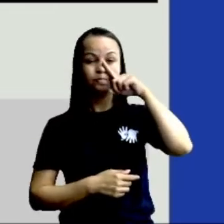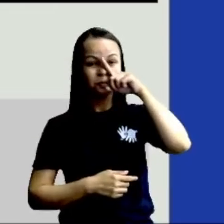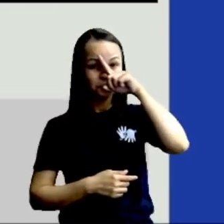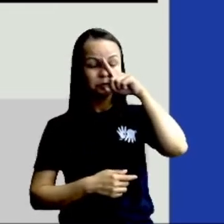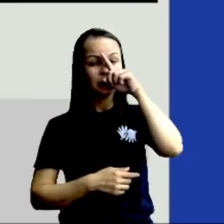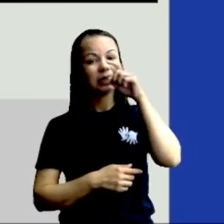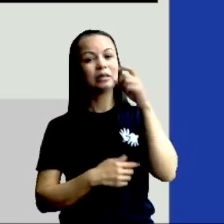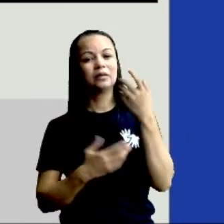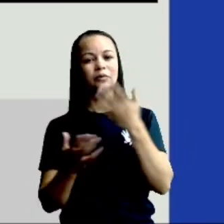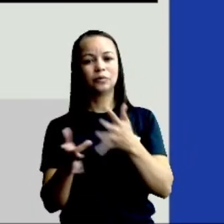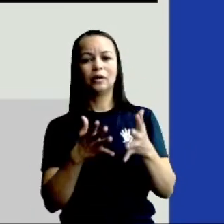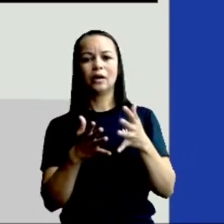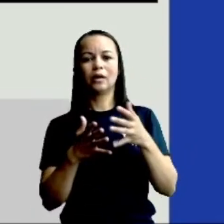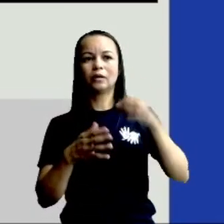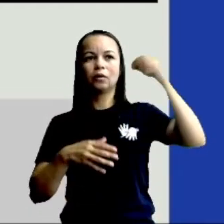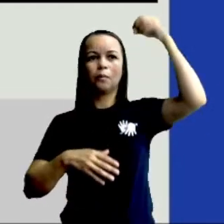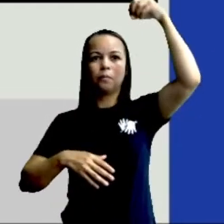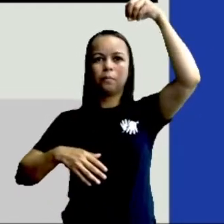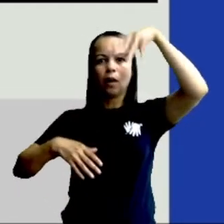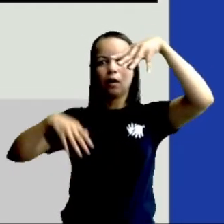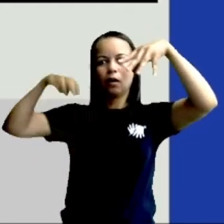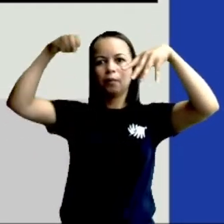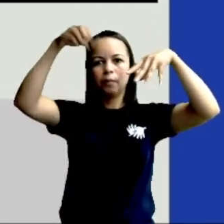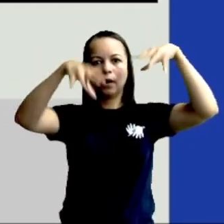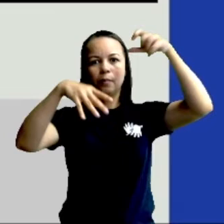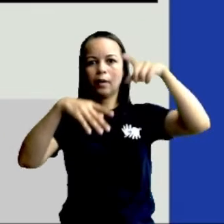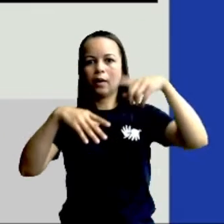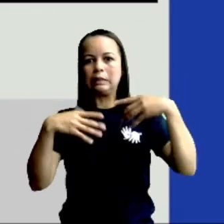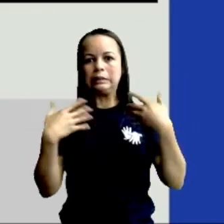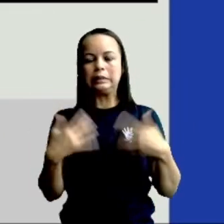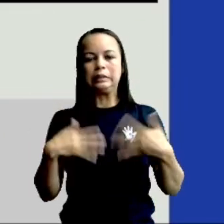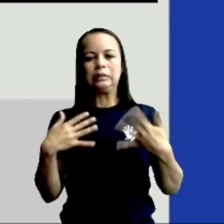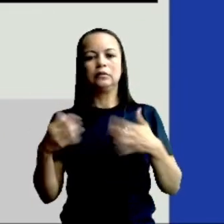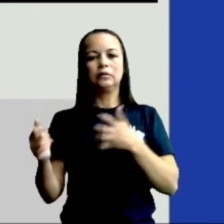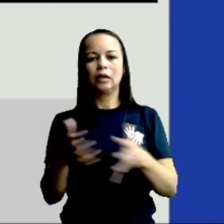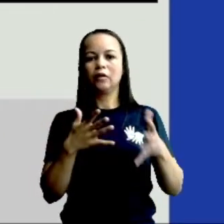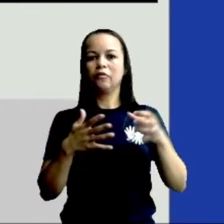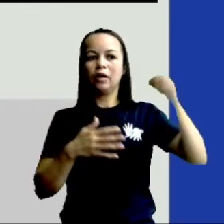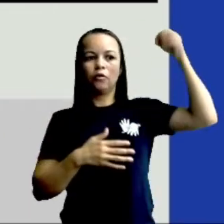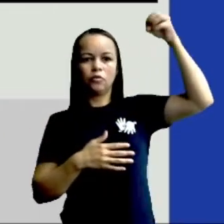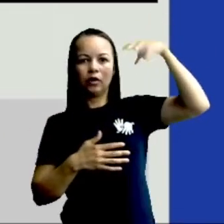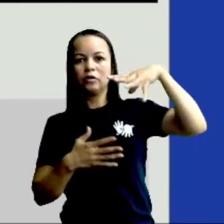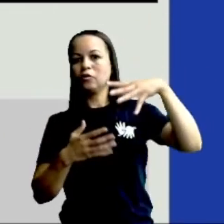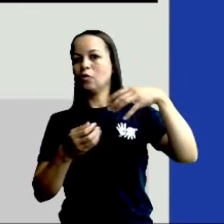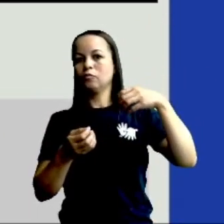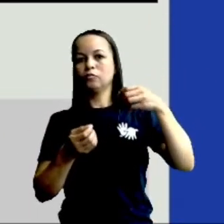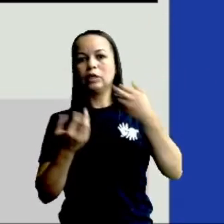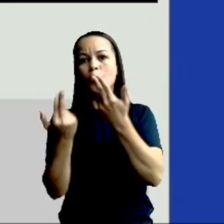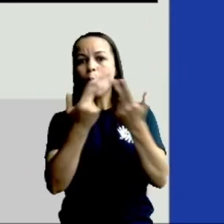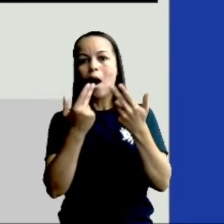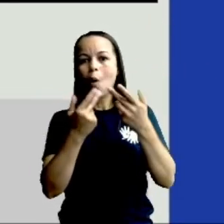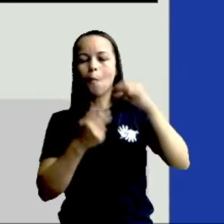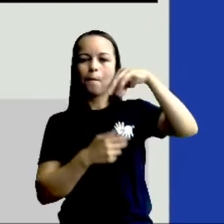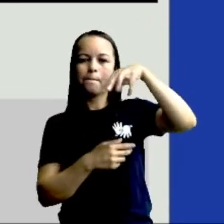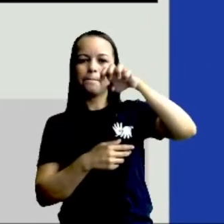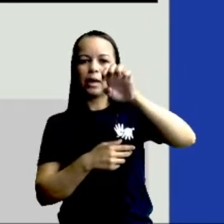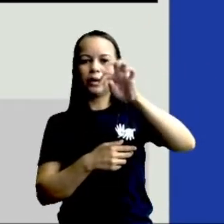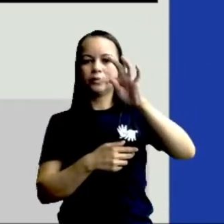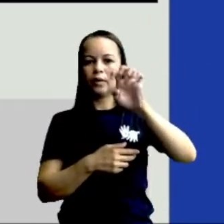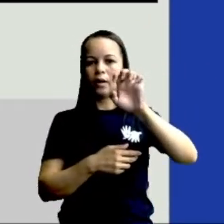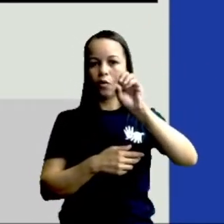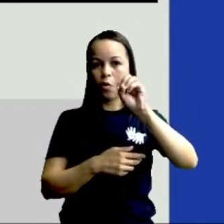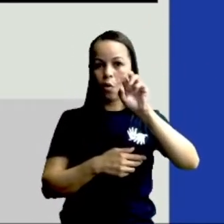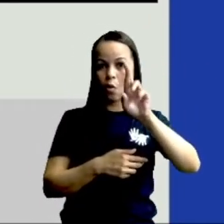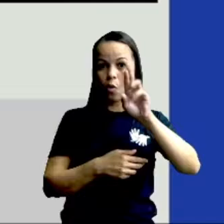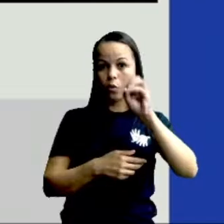Porque caso caiam na superfície terrestre, ele vem como se fosse um meteoro assim, ó, entendeu?